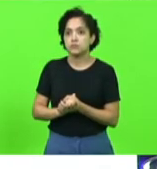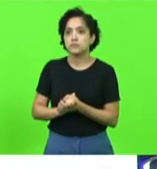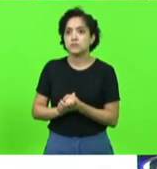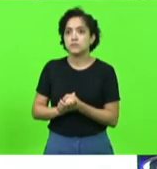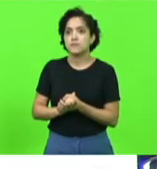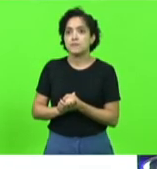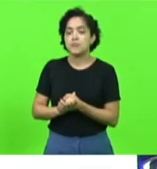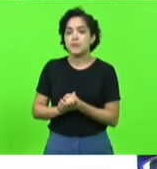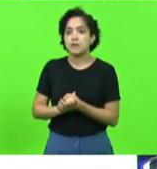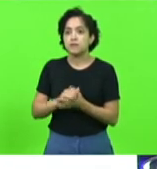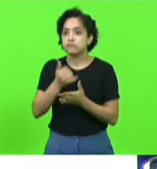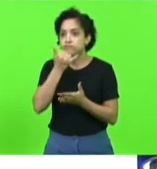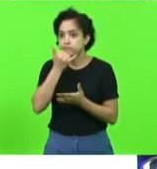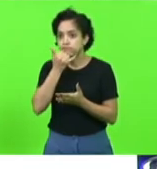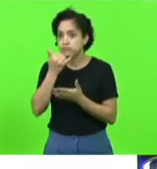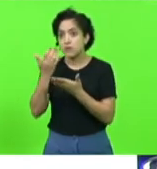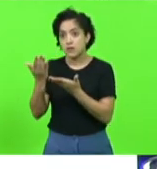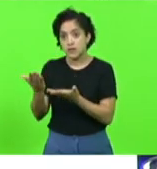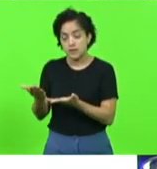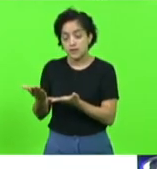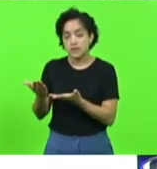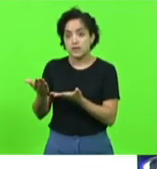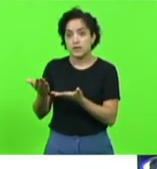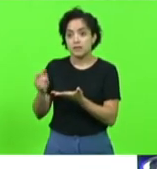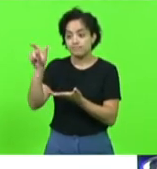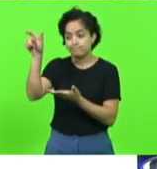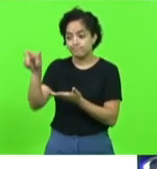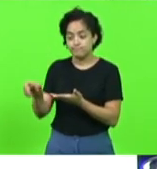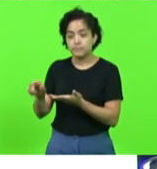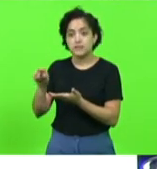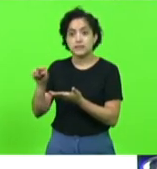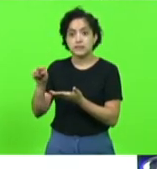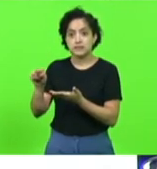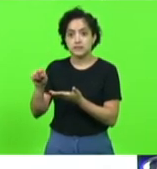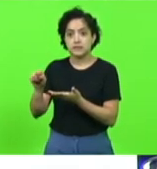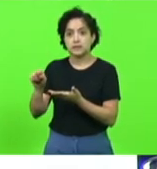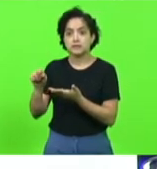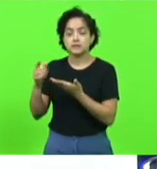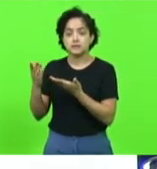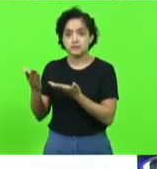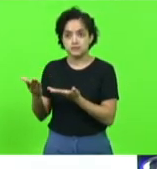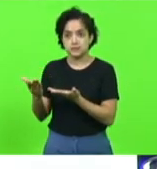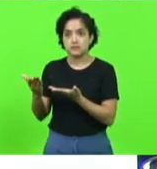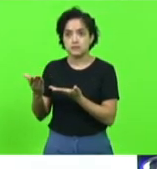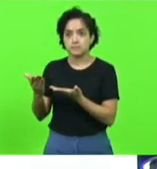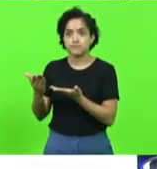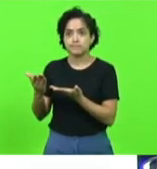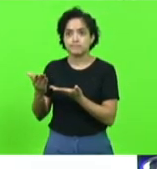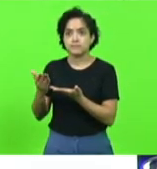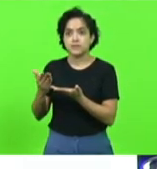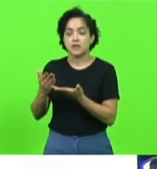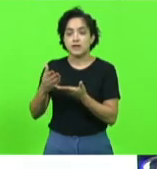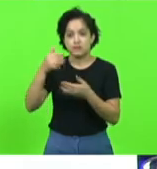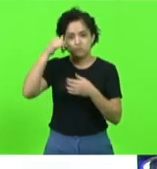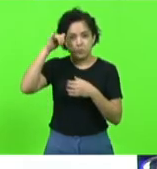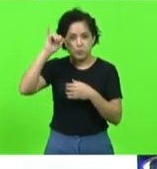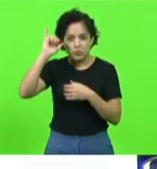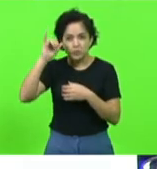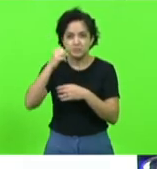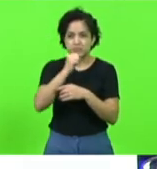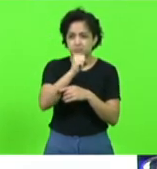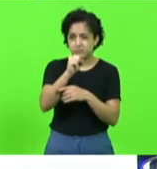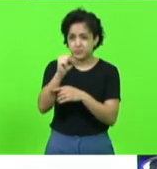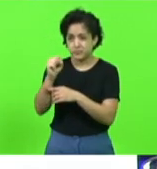escusas por parte dela, porque uma vez que a SIDASC acabou assassinando aqueles bois lá de